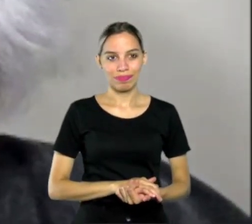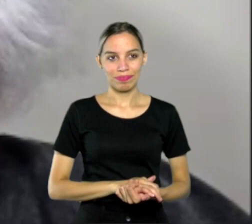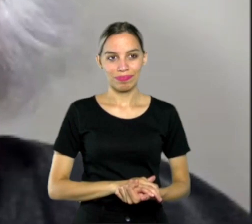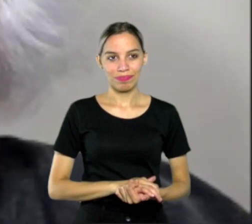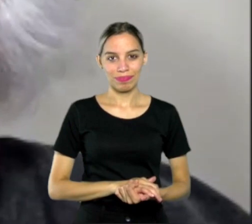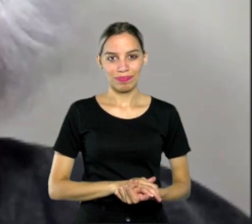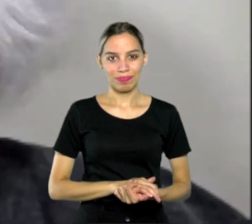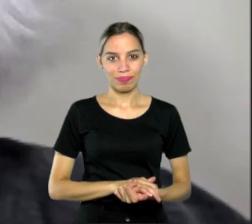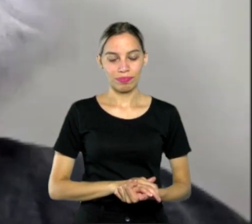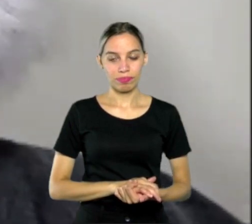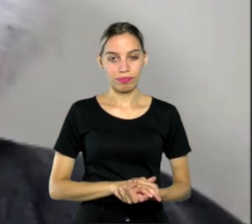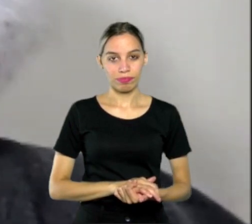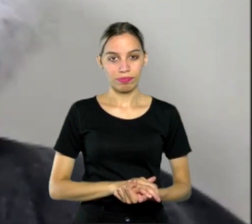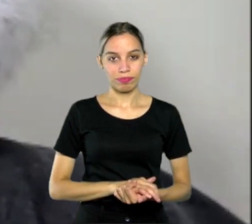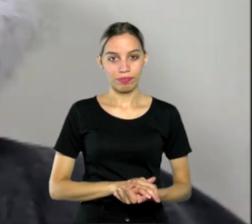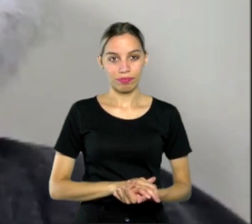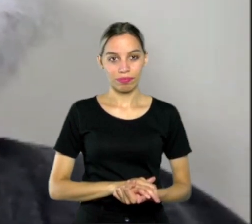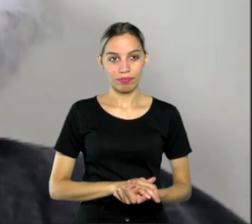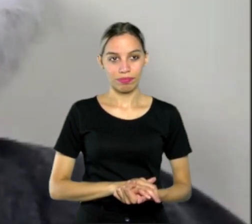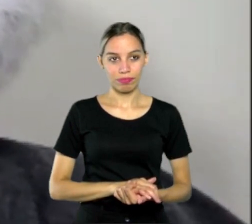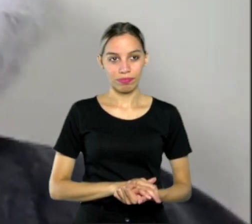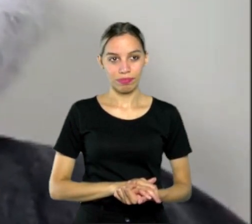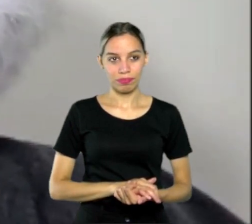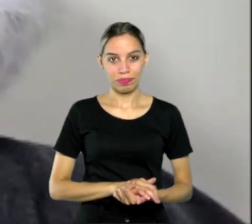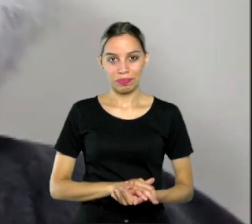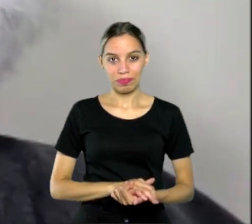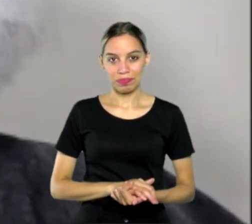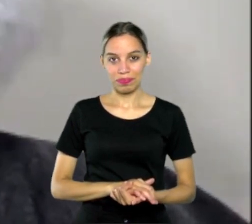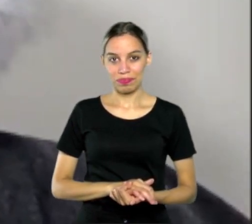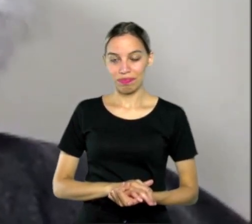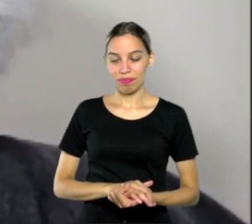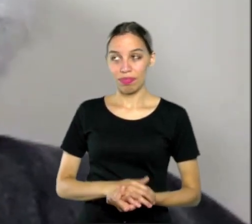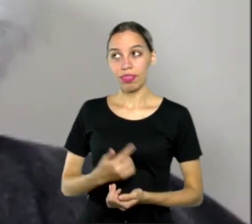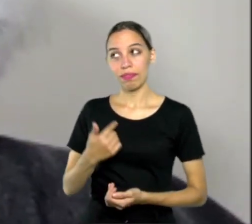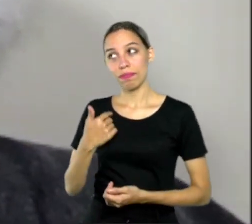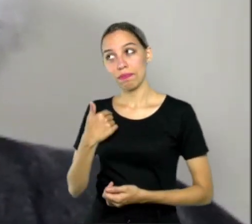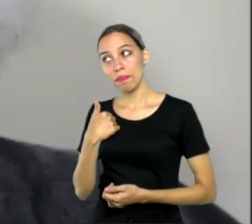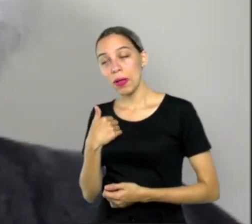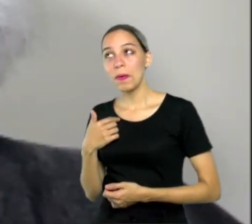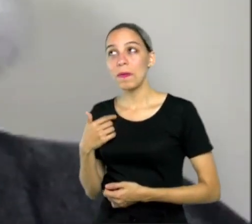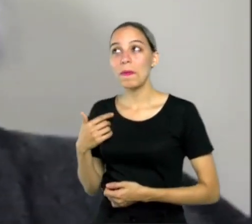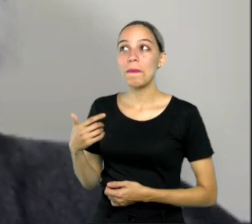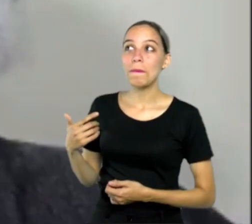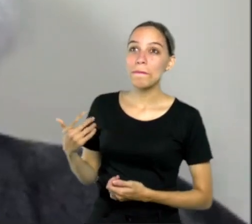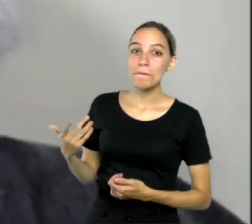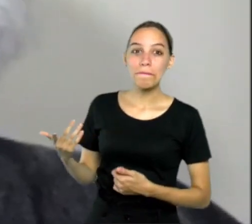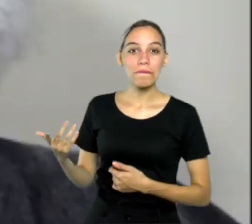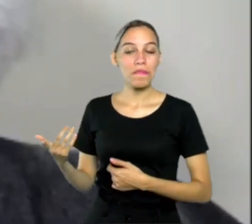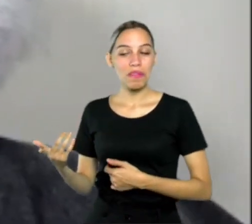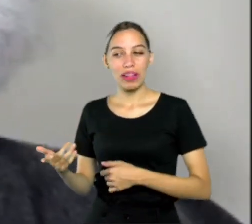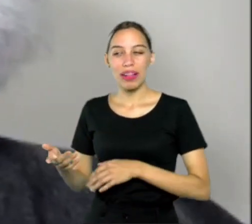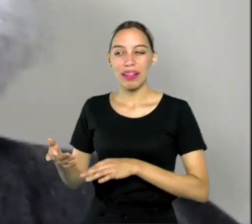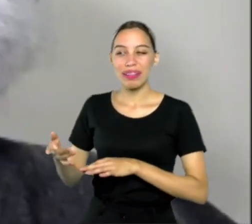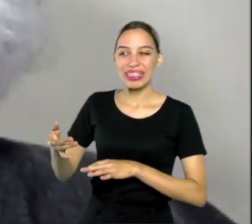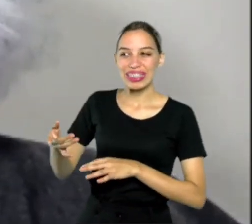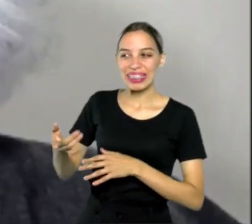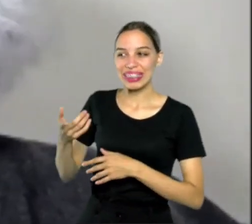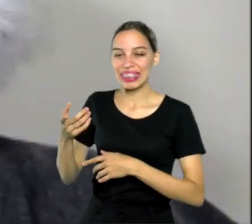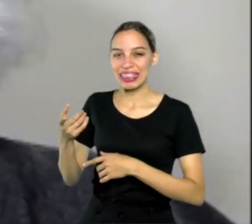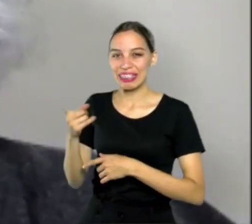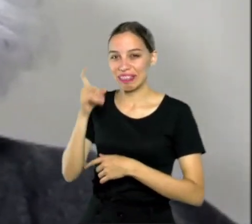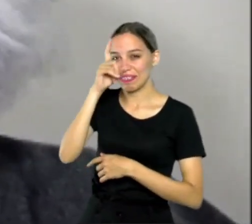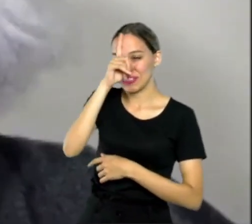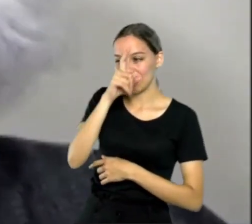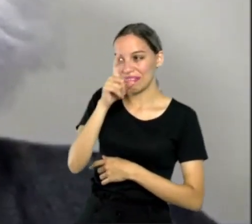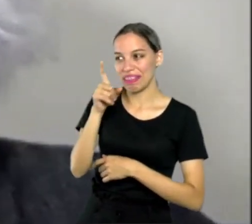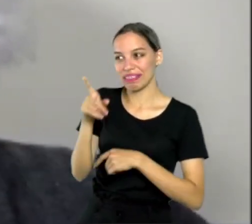Como eu te falei, eu sou meio avessa a entrevistas, a homenagens, eu fico sem graça,